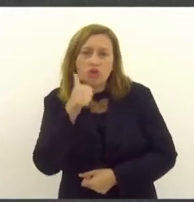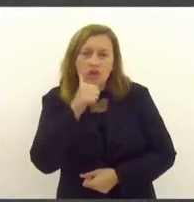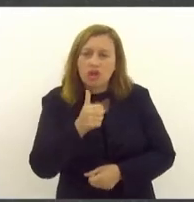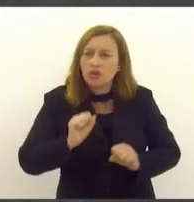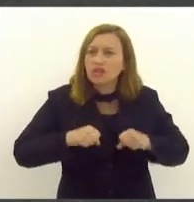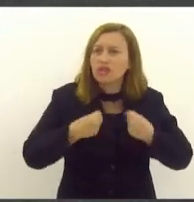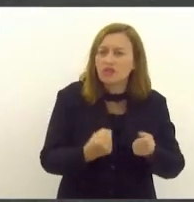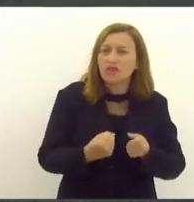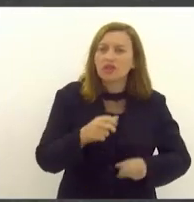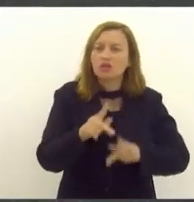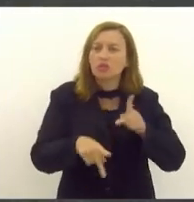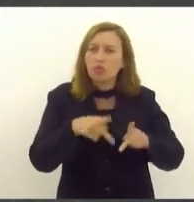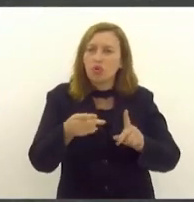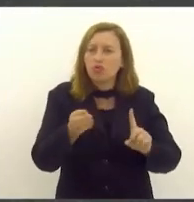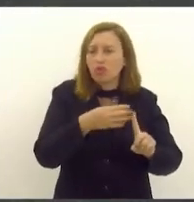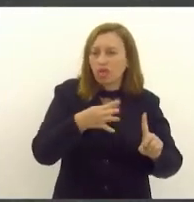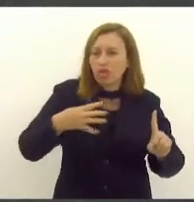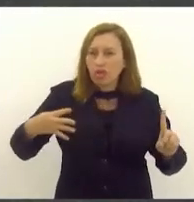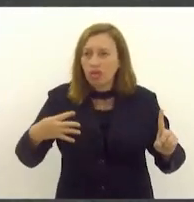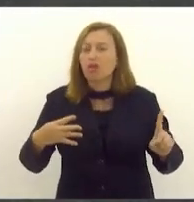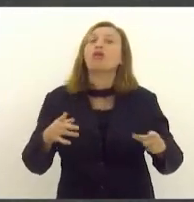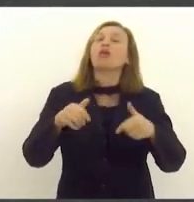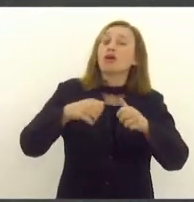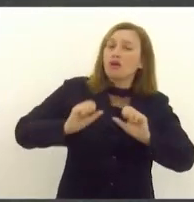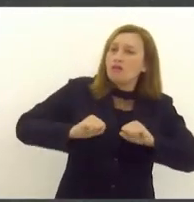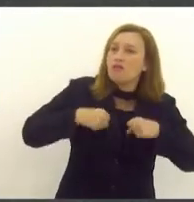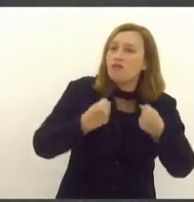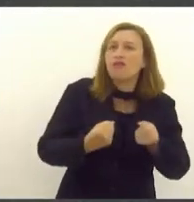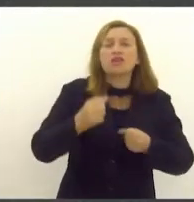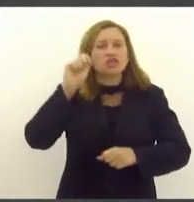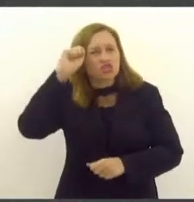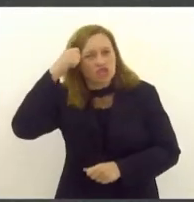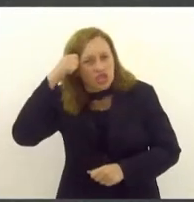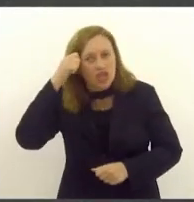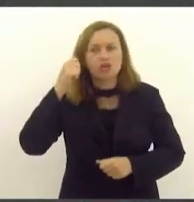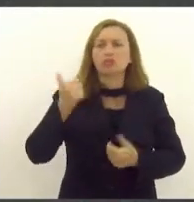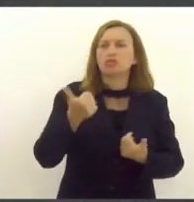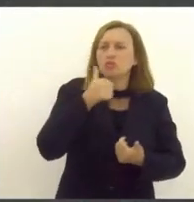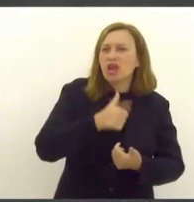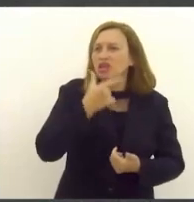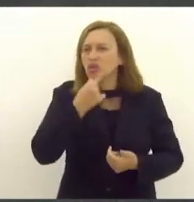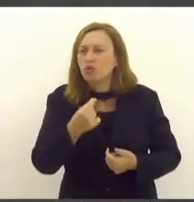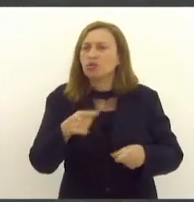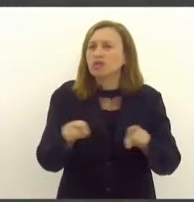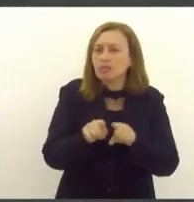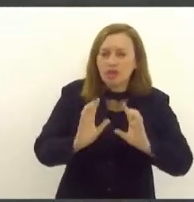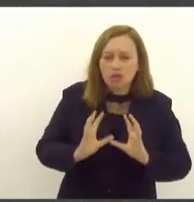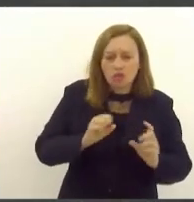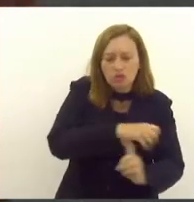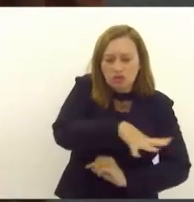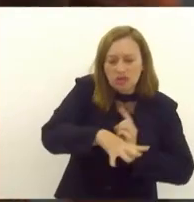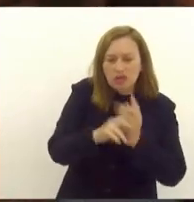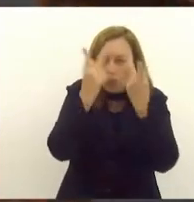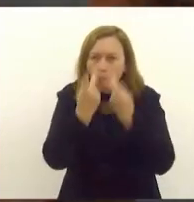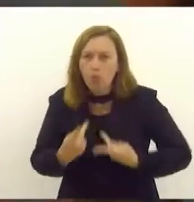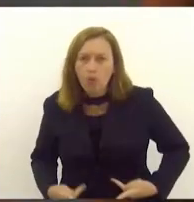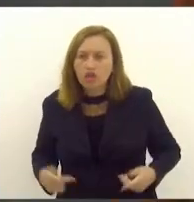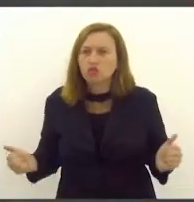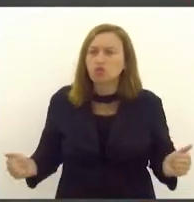defesa da população lgbtqia+ em defesa de negros e negras em defesa de uma sociedade humana